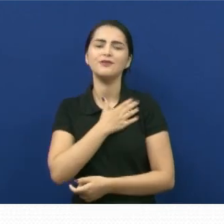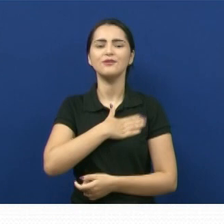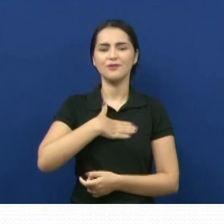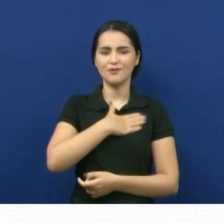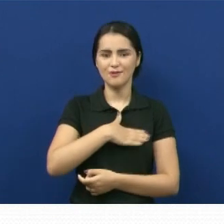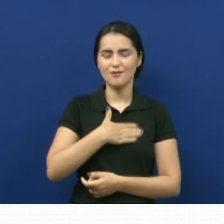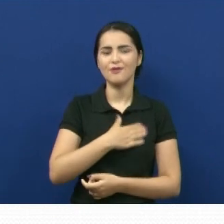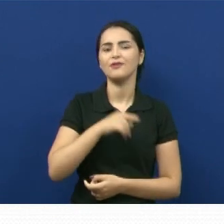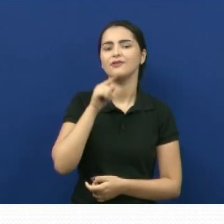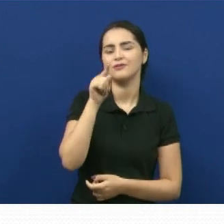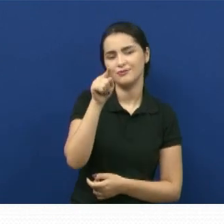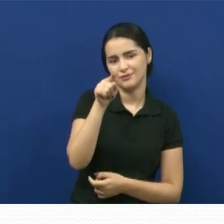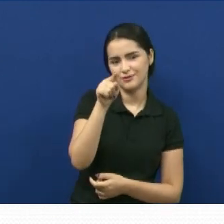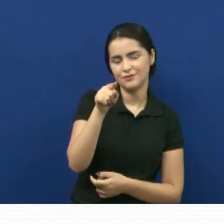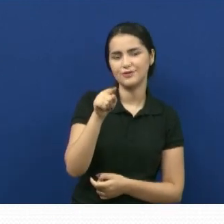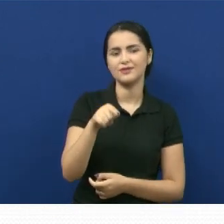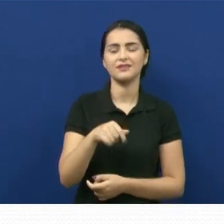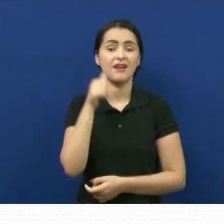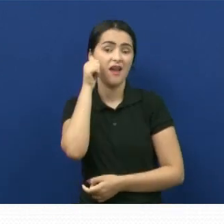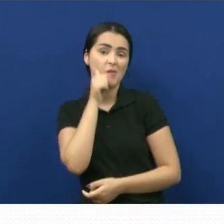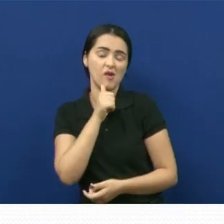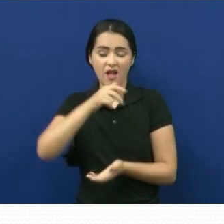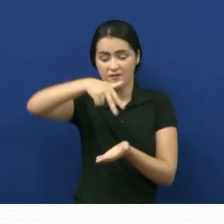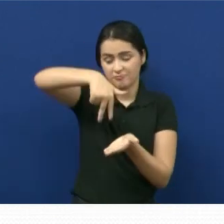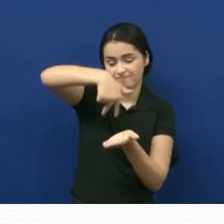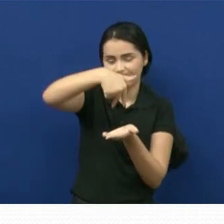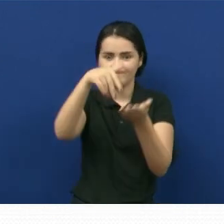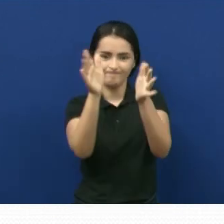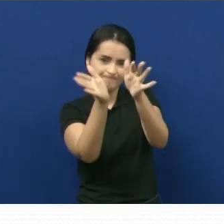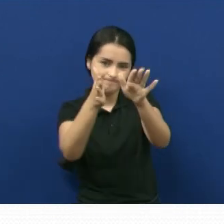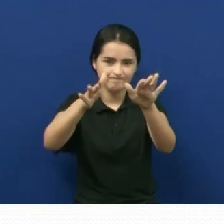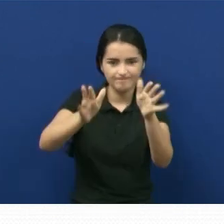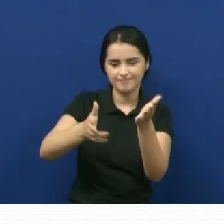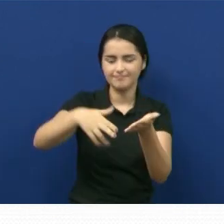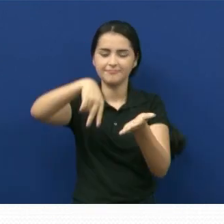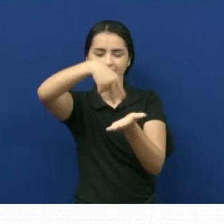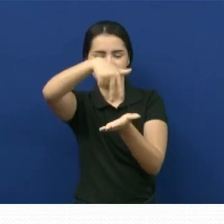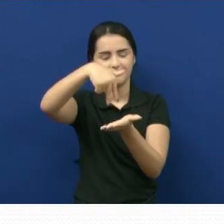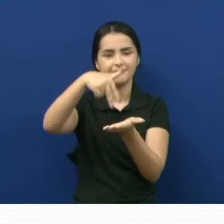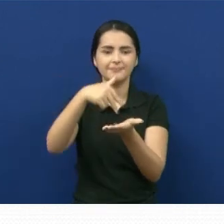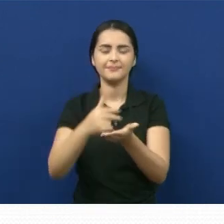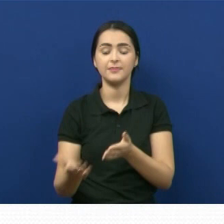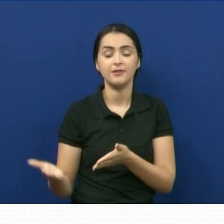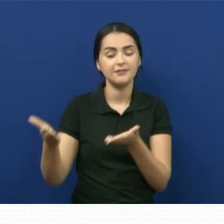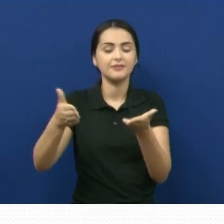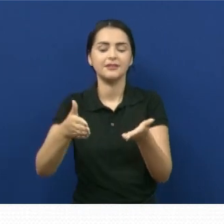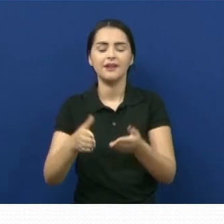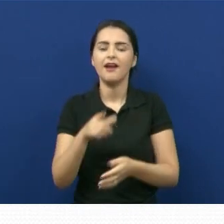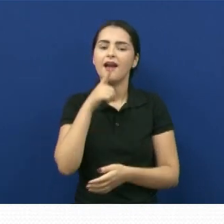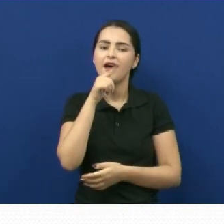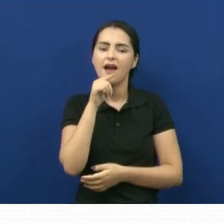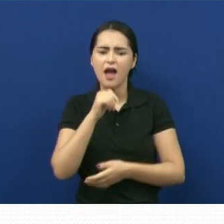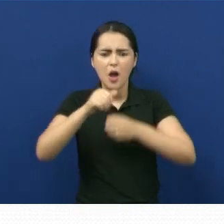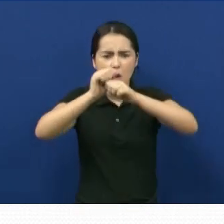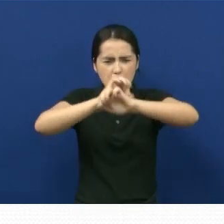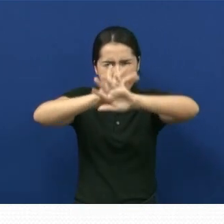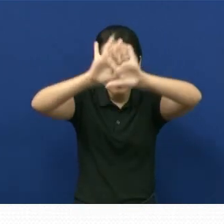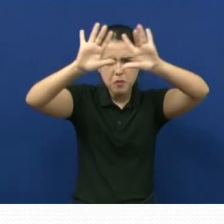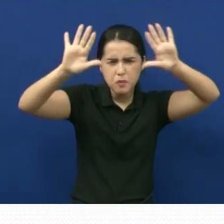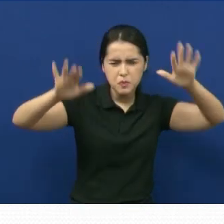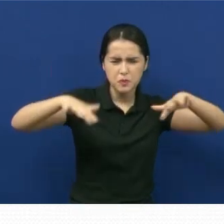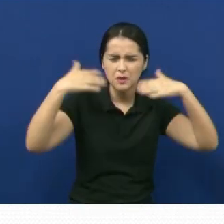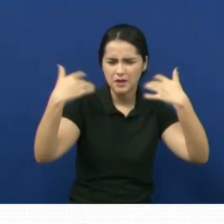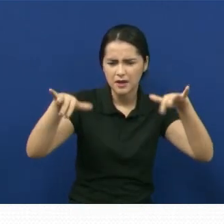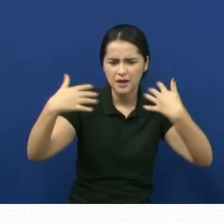vai sambar, o seu corpo todo balançar. Aperte o cinto, vamos chegar. Água brilhando, olha a